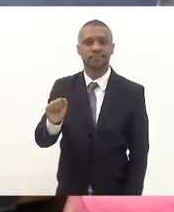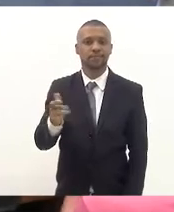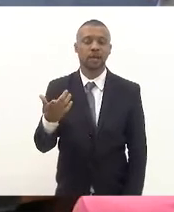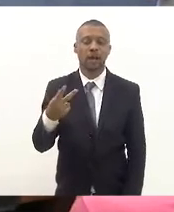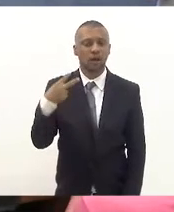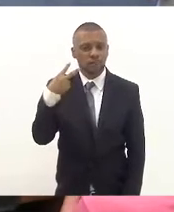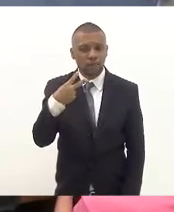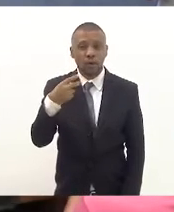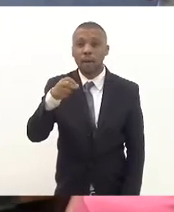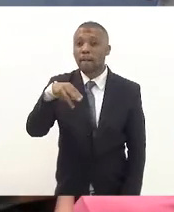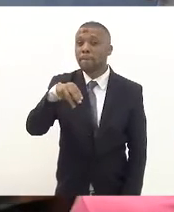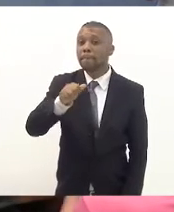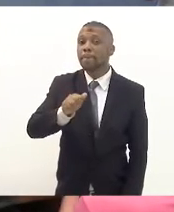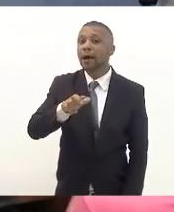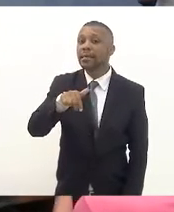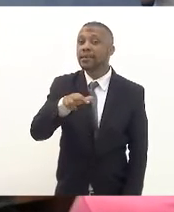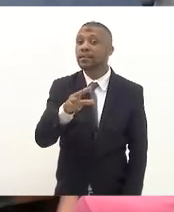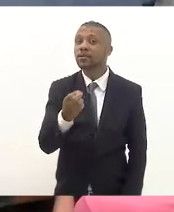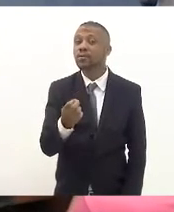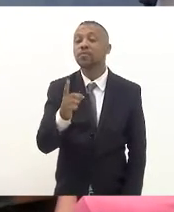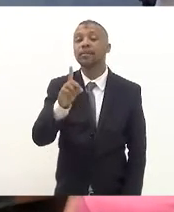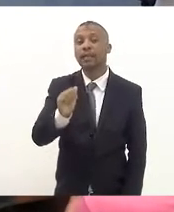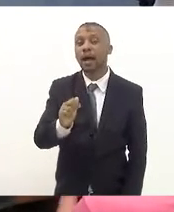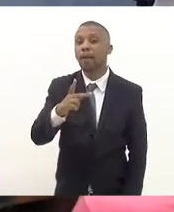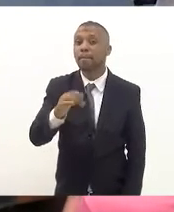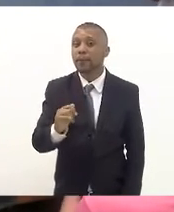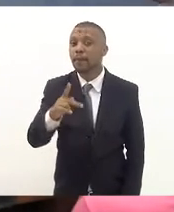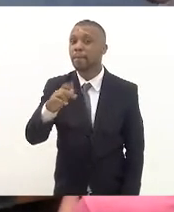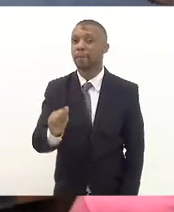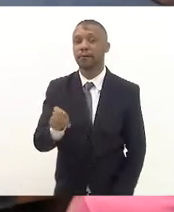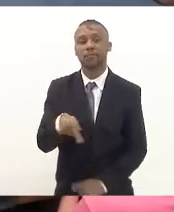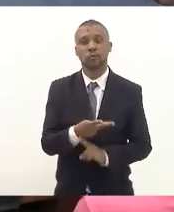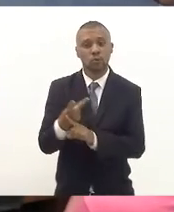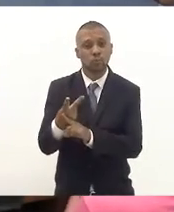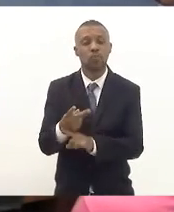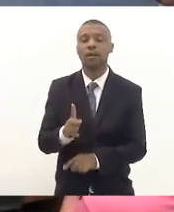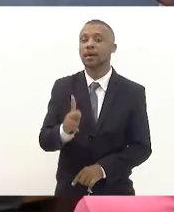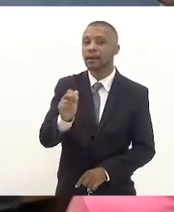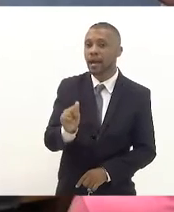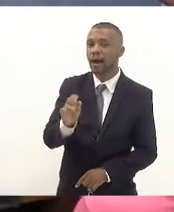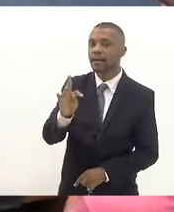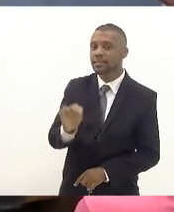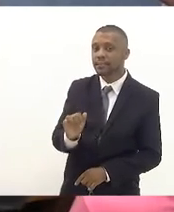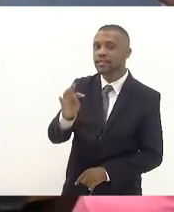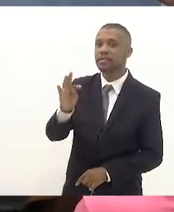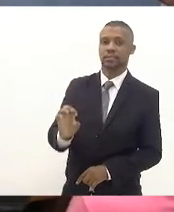Vereador Marquinho da pipa grande vereador catit